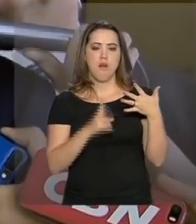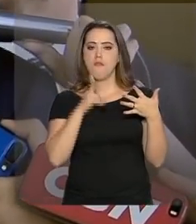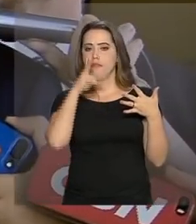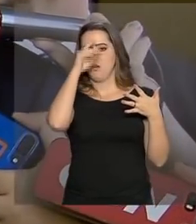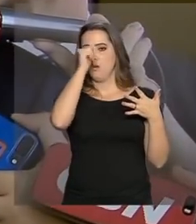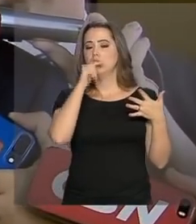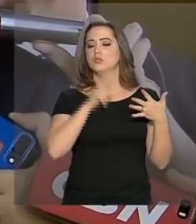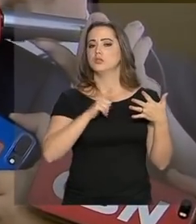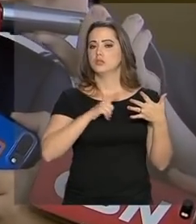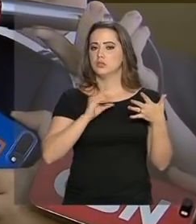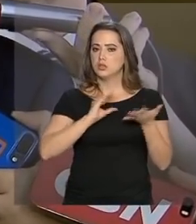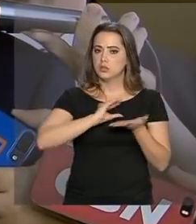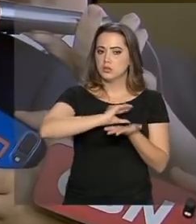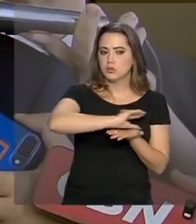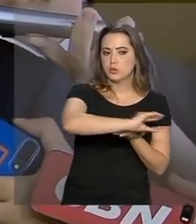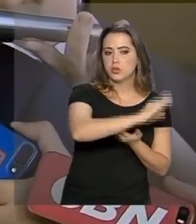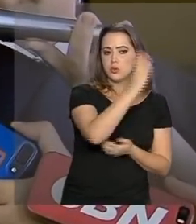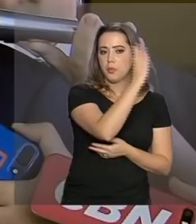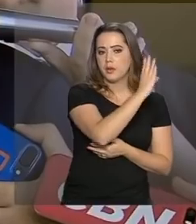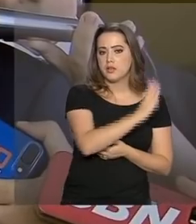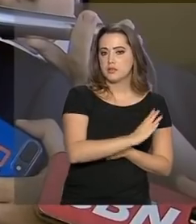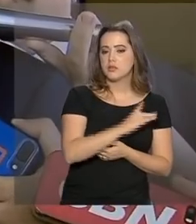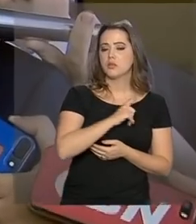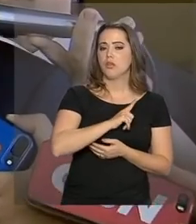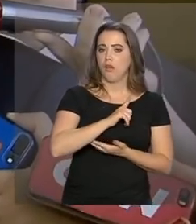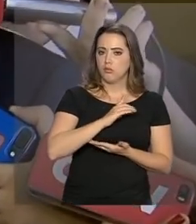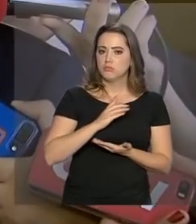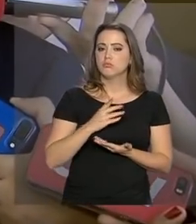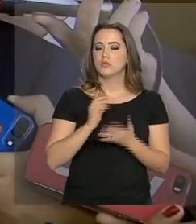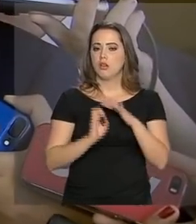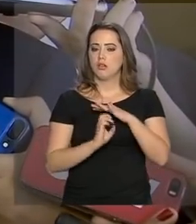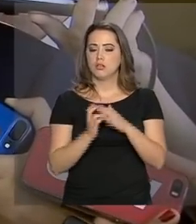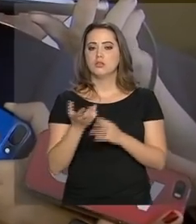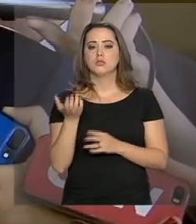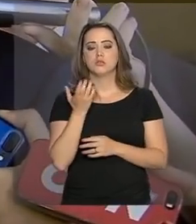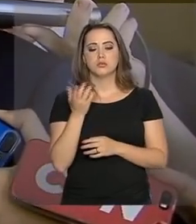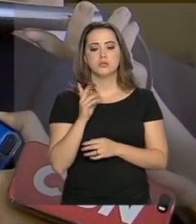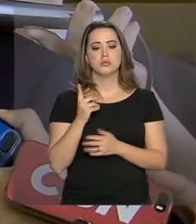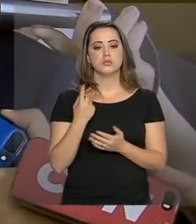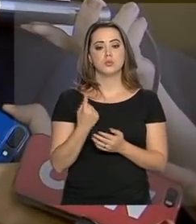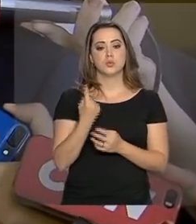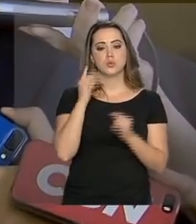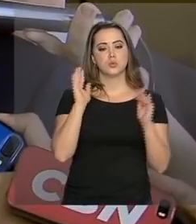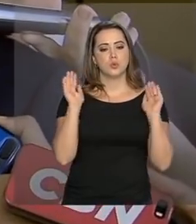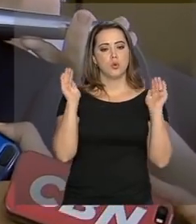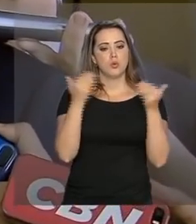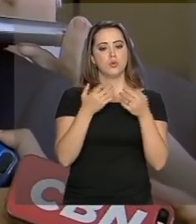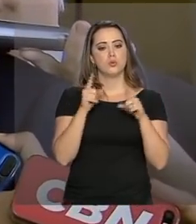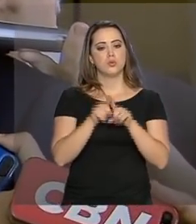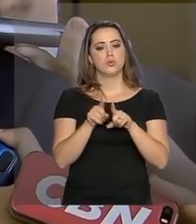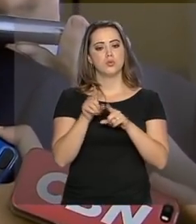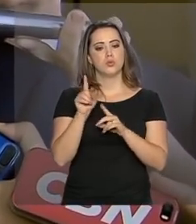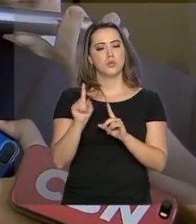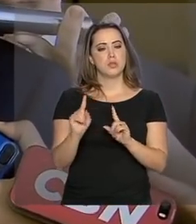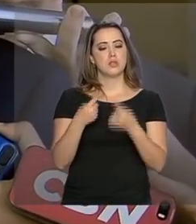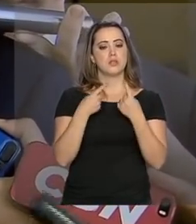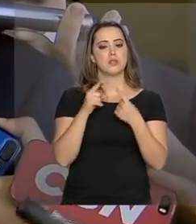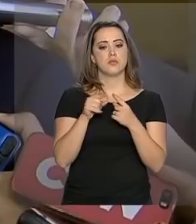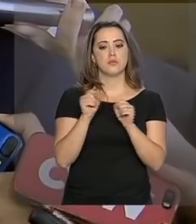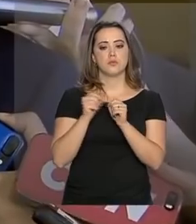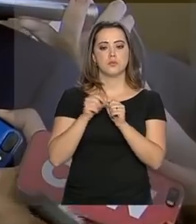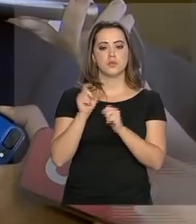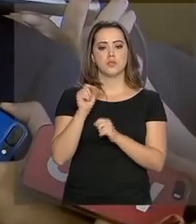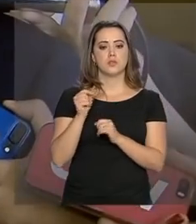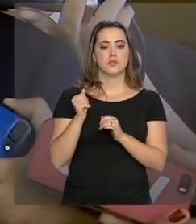forte, temos um investimento enorme e temos um interesse comum e possibilidades comuns a fim de